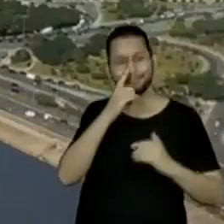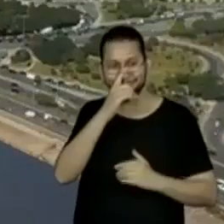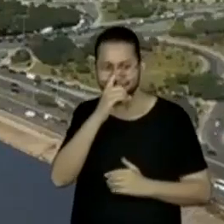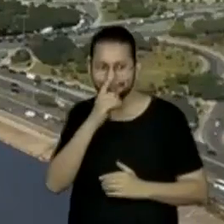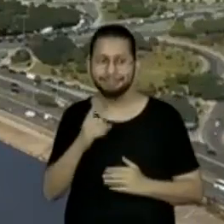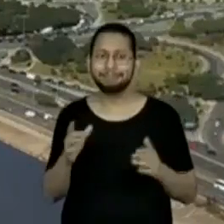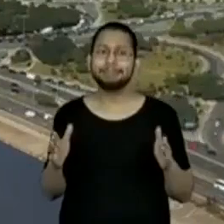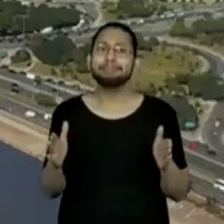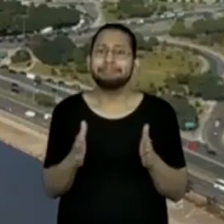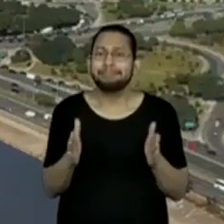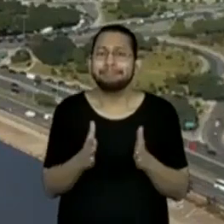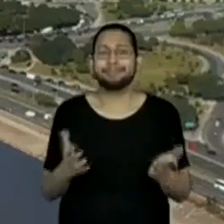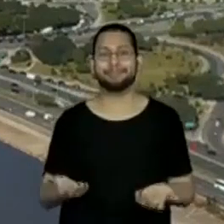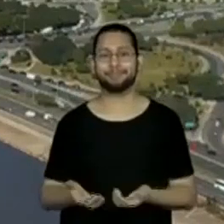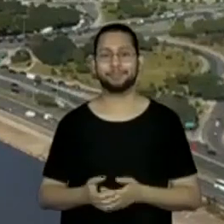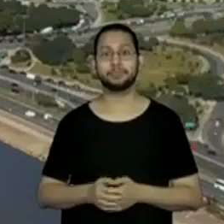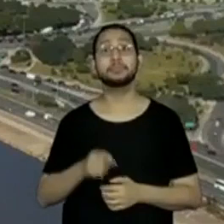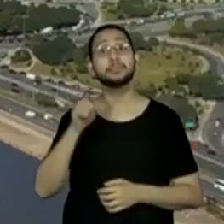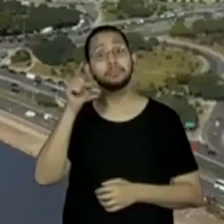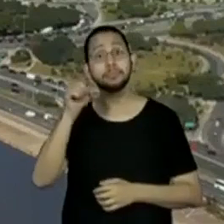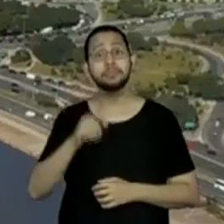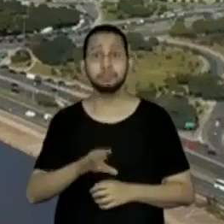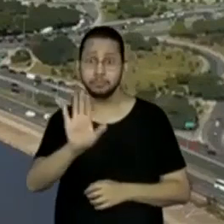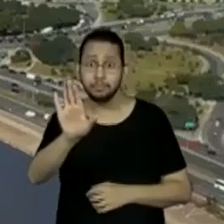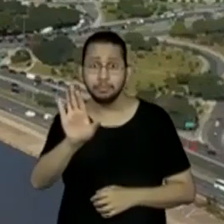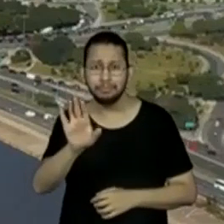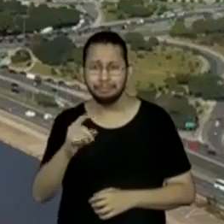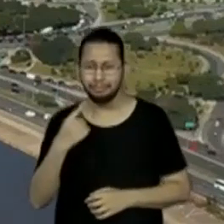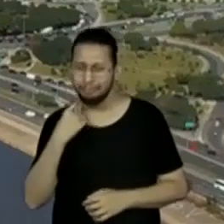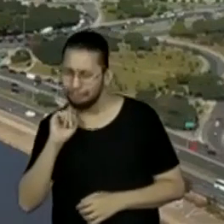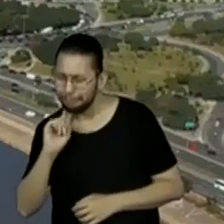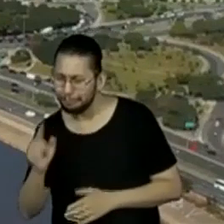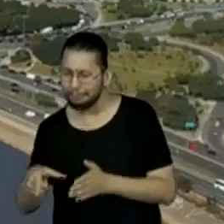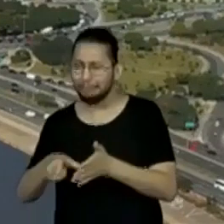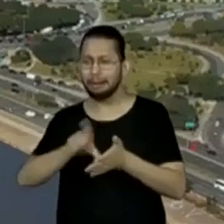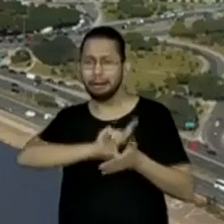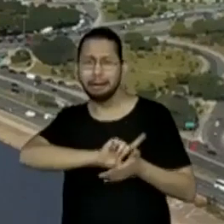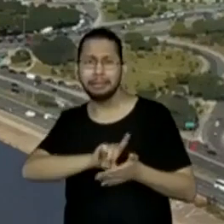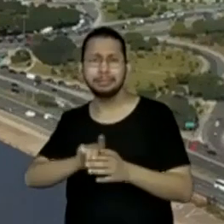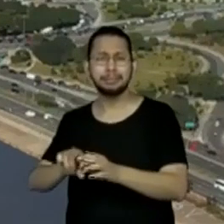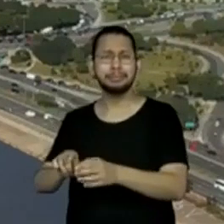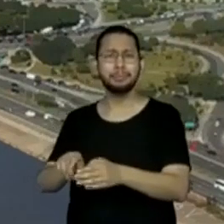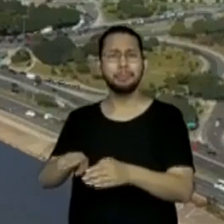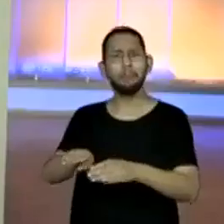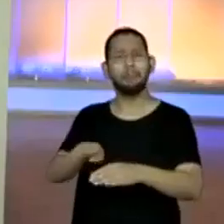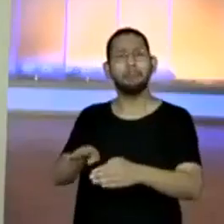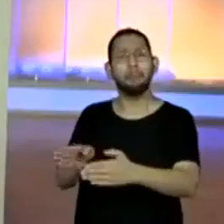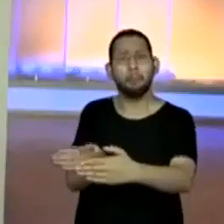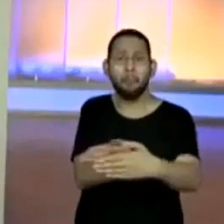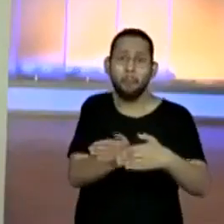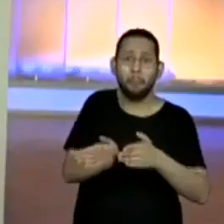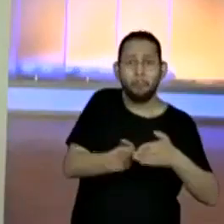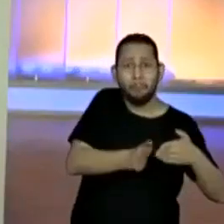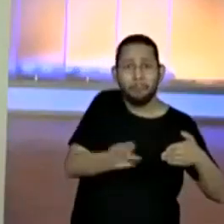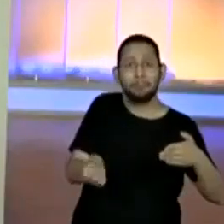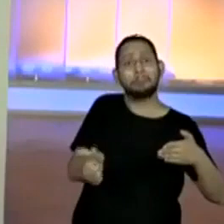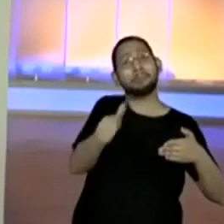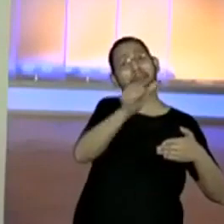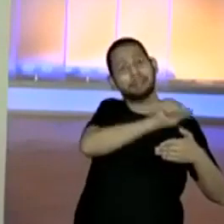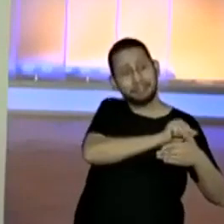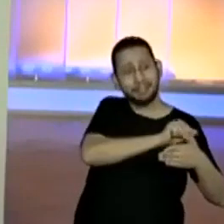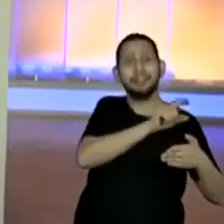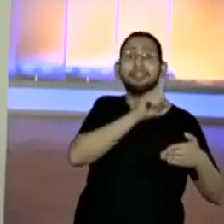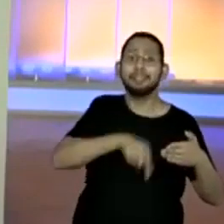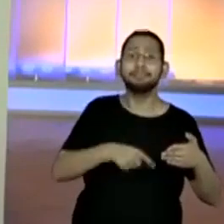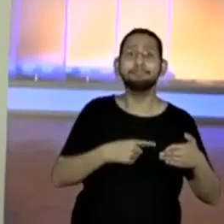não consegue imaginar que ele nasce limpo, e que durante o longo período dele, né, o